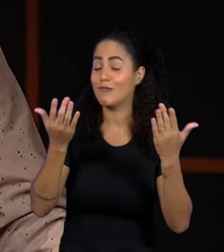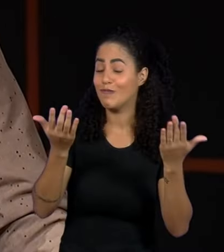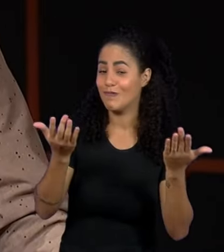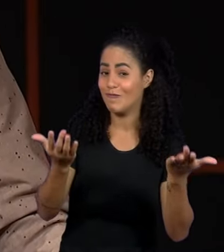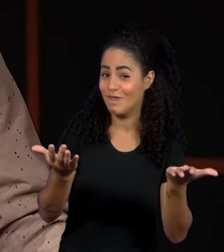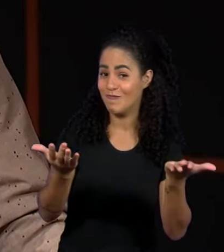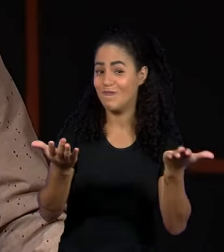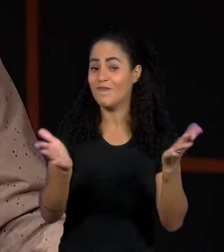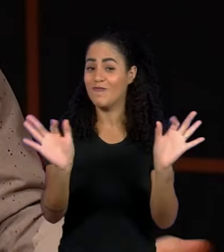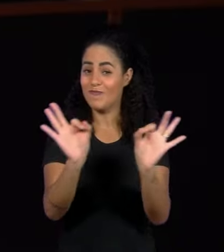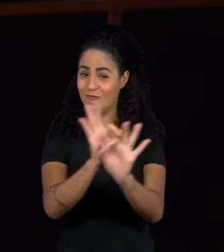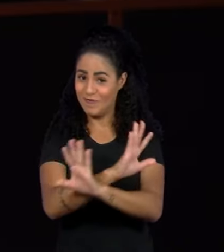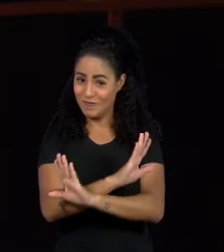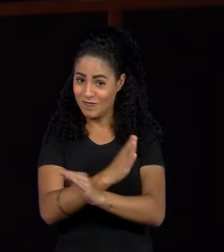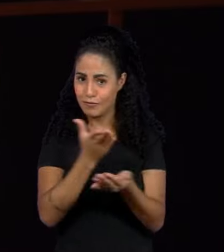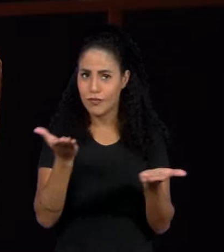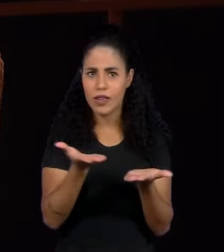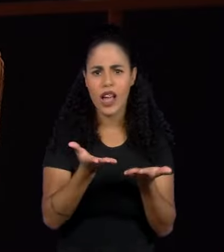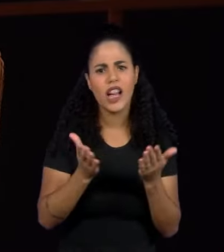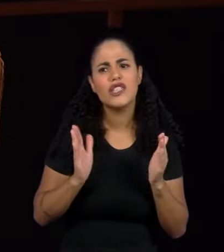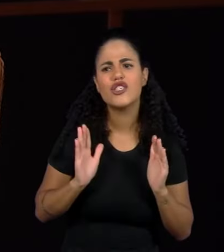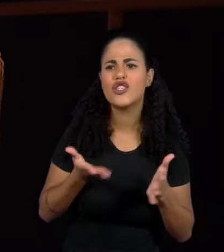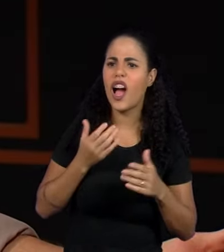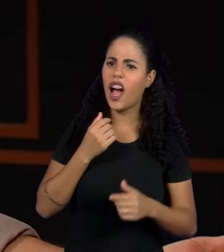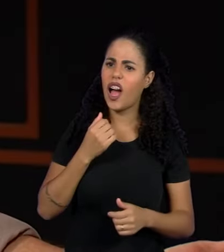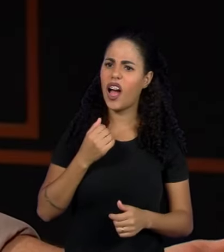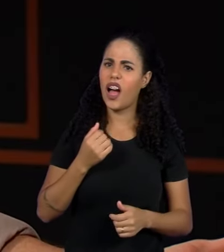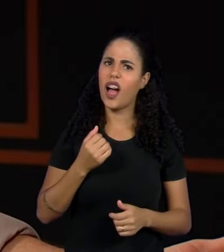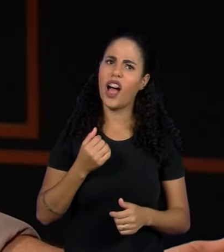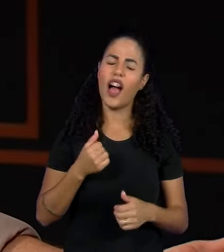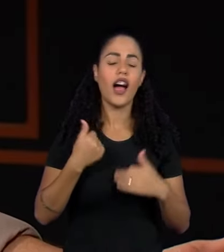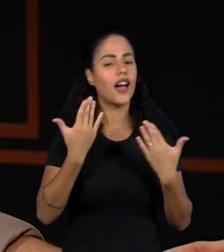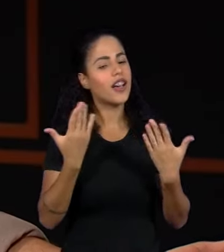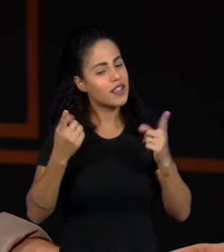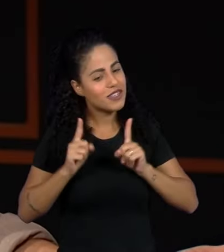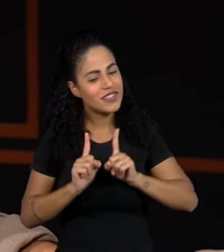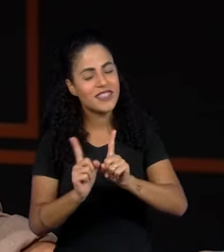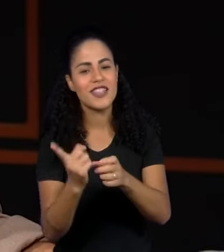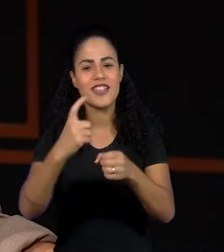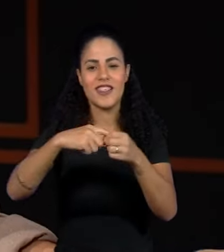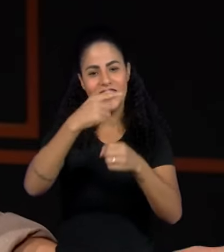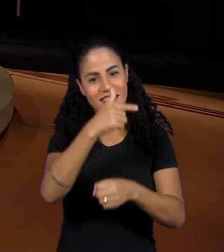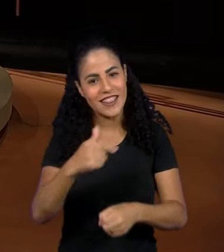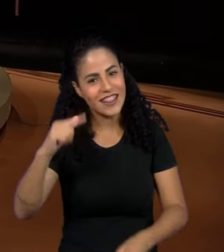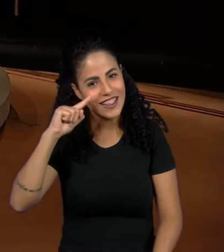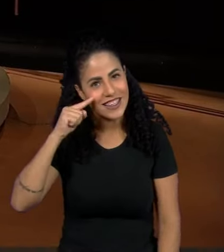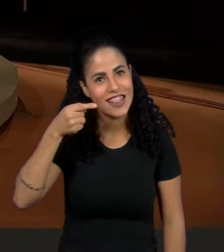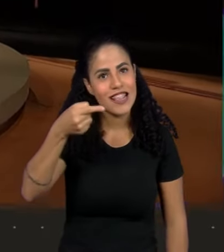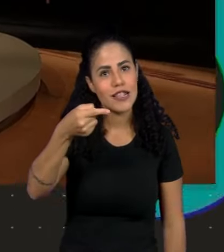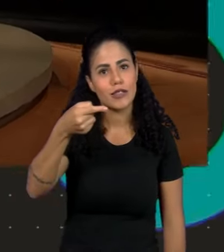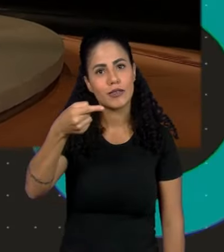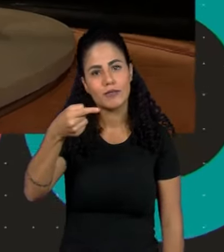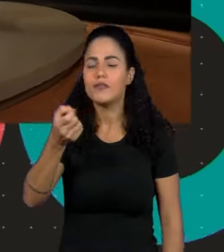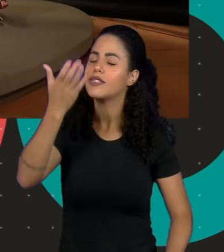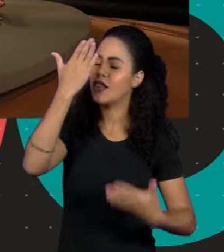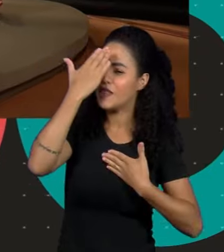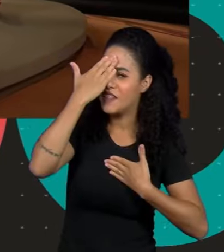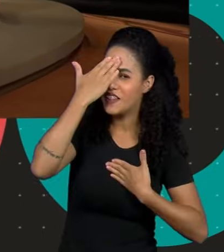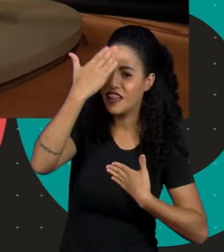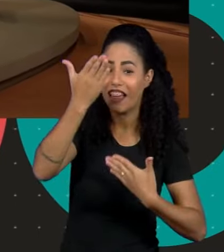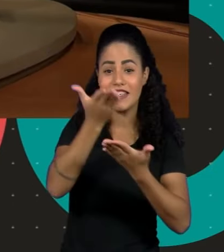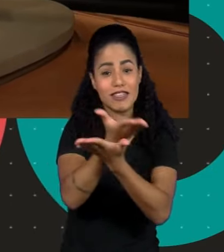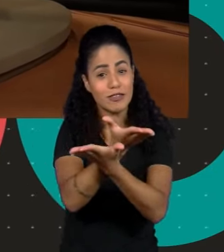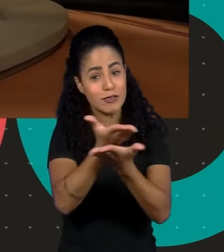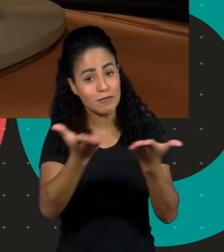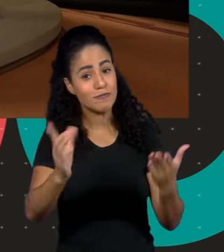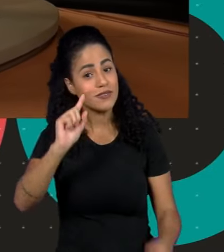hoje a gente fica por aqui. Ah, mas já? Que pena. Mas o Persona volta na semana que vem. Ah, então obrigado a todos